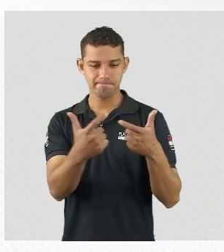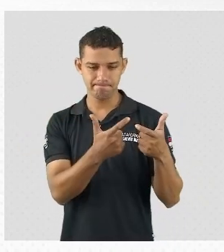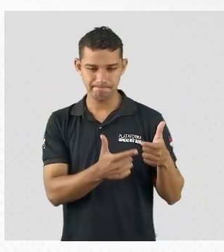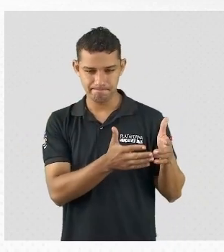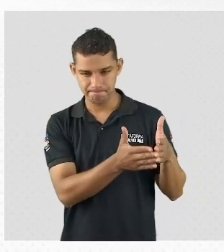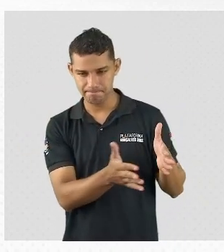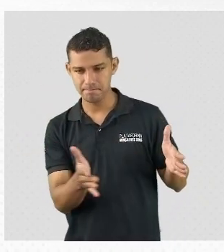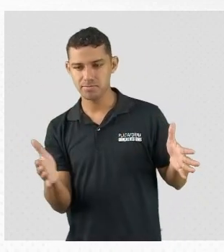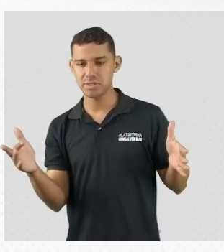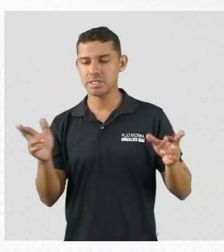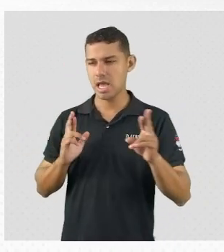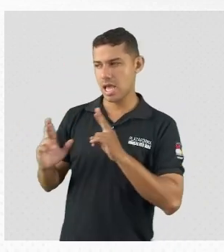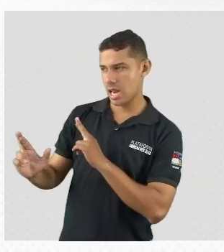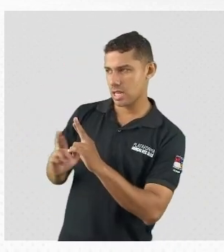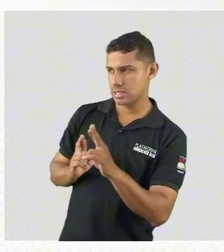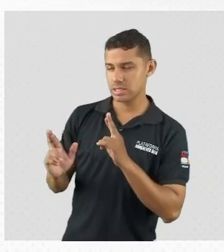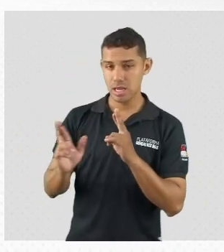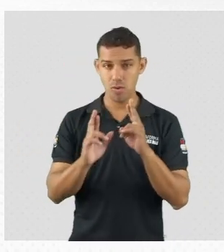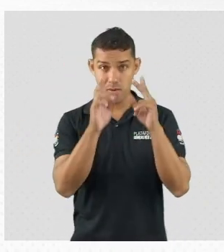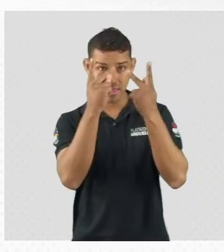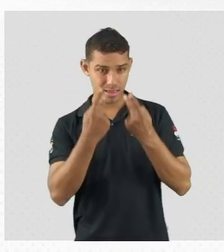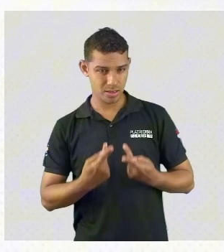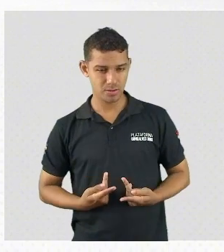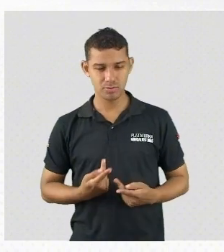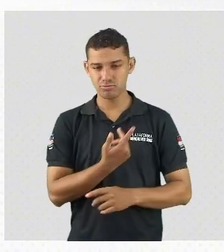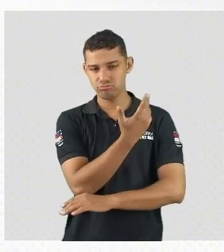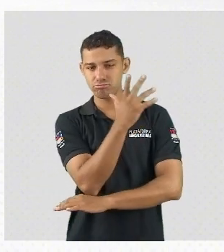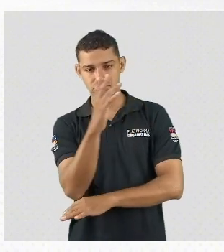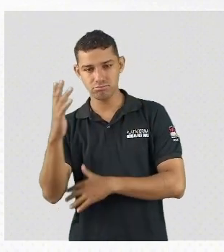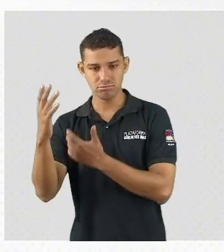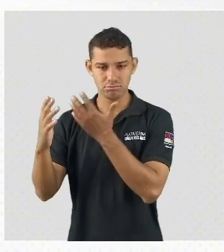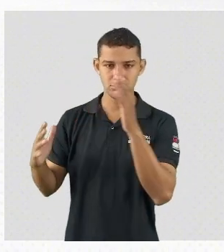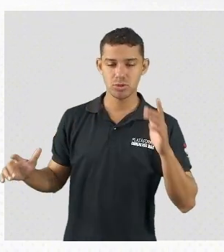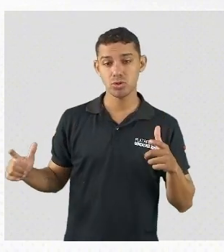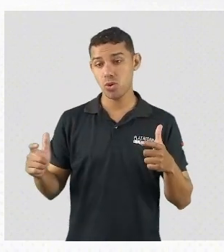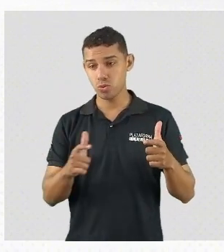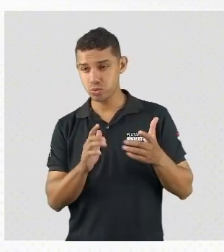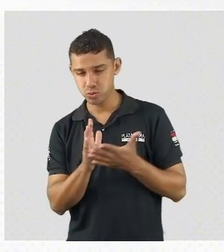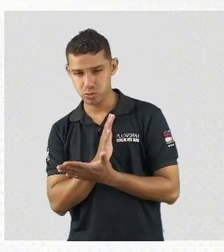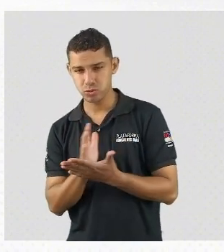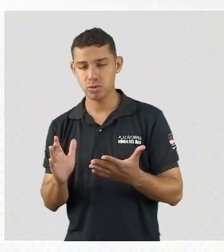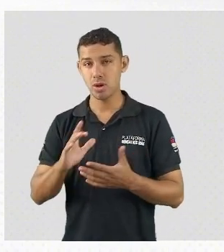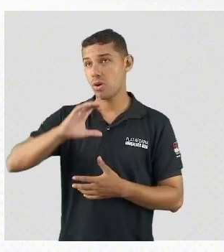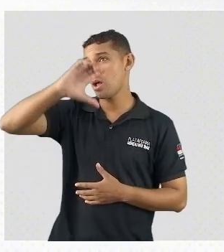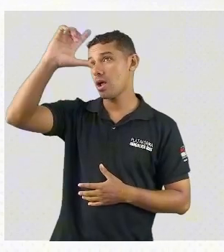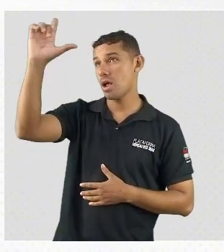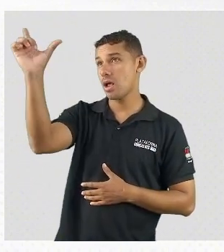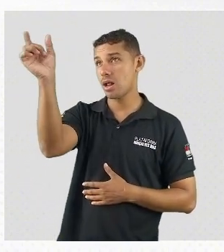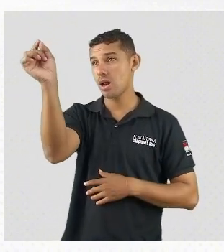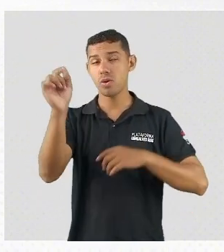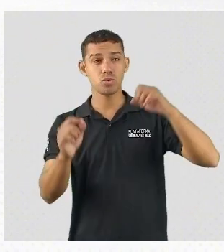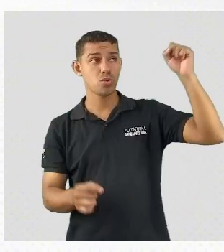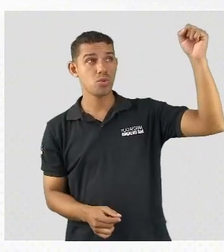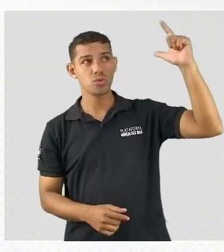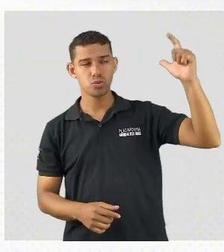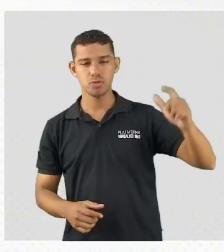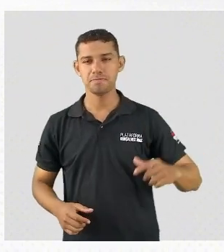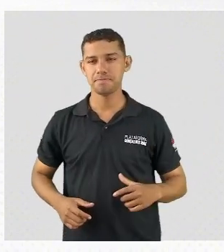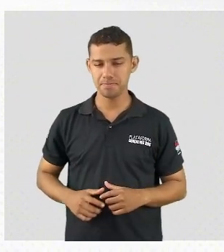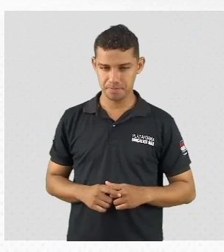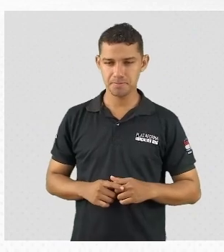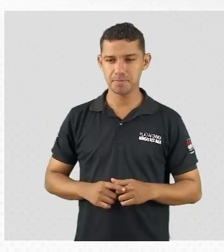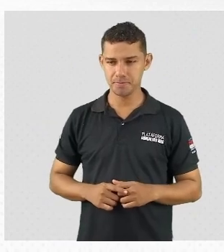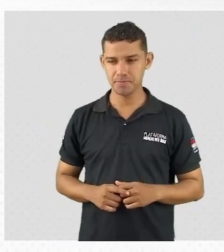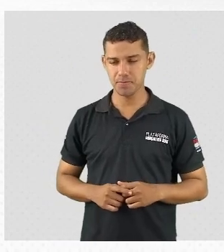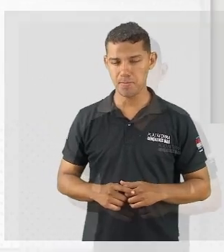processo de relação com a natureza, ou então até mesmo com alguns astros, como a Lua e com o Sol também. Então, nós chegamos,